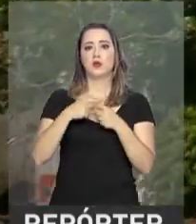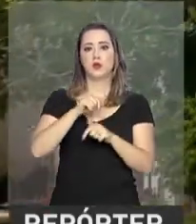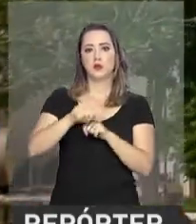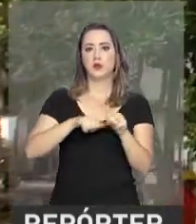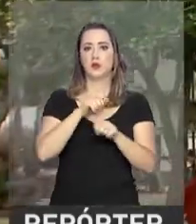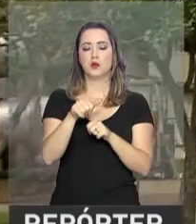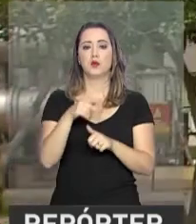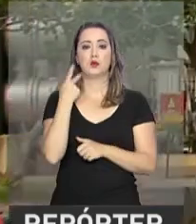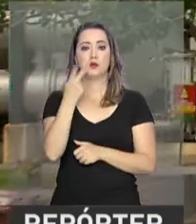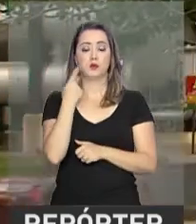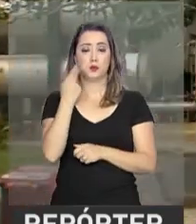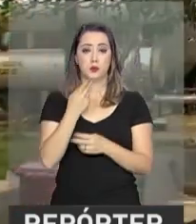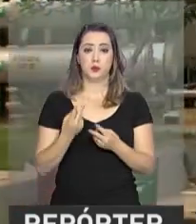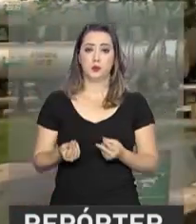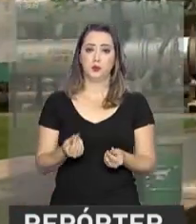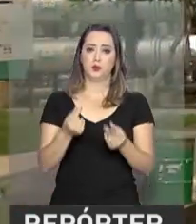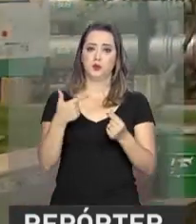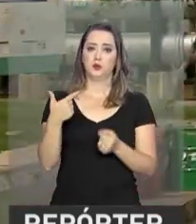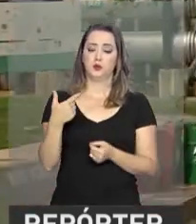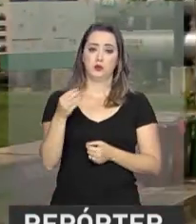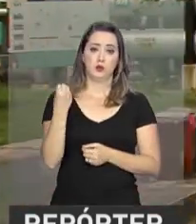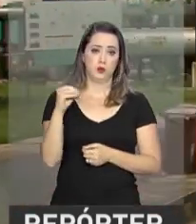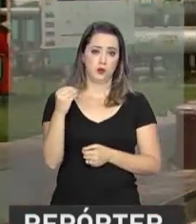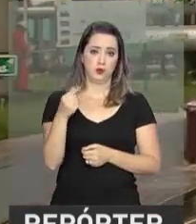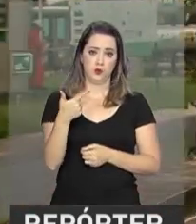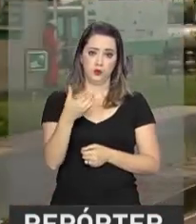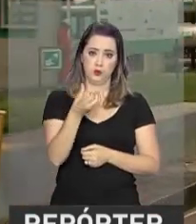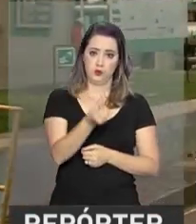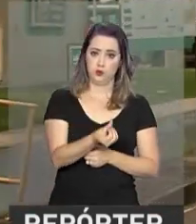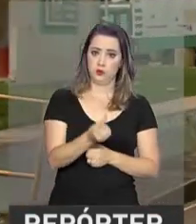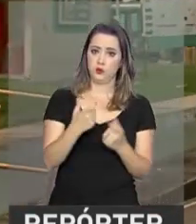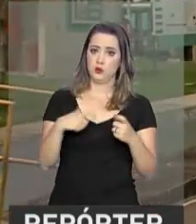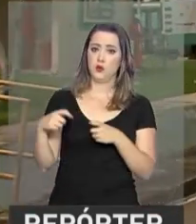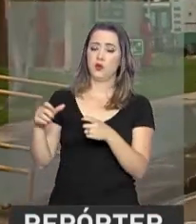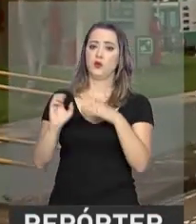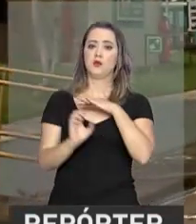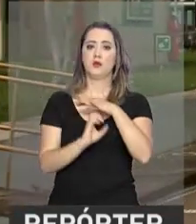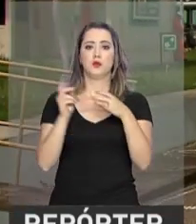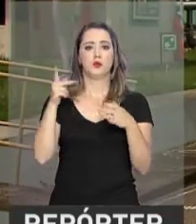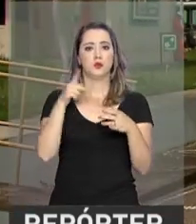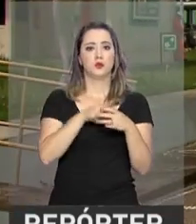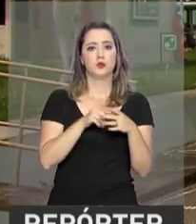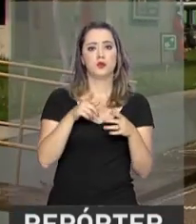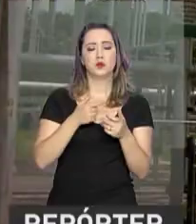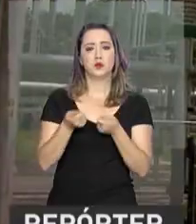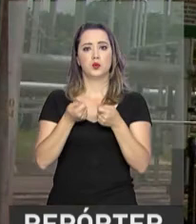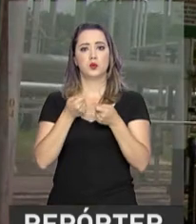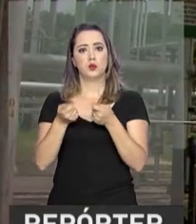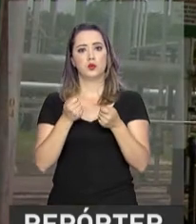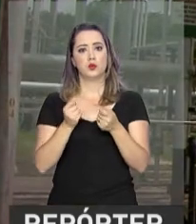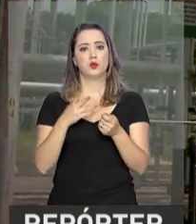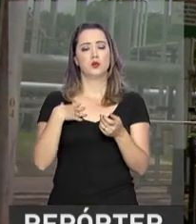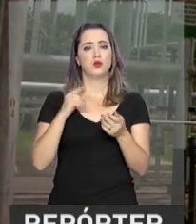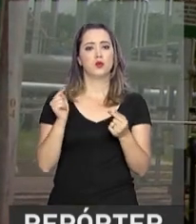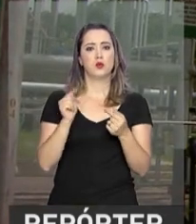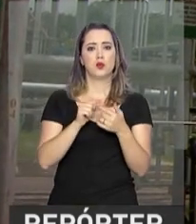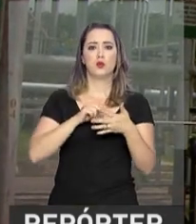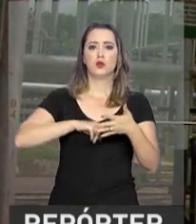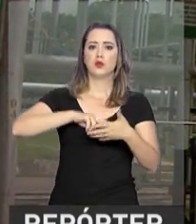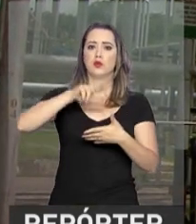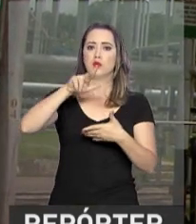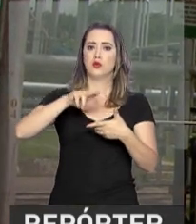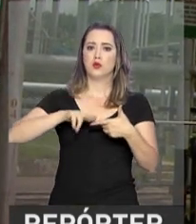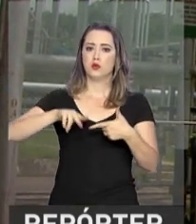sua política de preços em outubro de 2016 as refinarias da petrobras passaram a ter reajustes de acordo com as variações